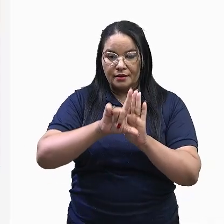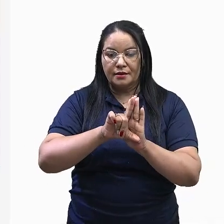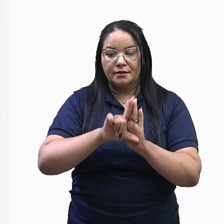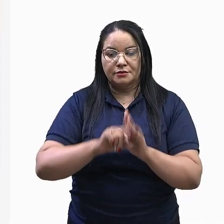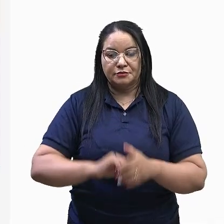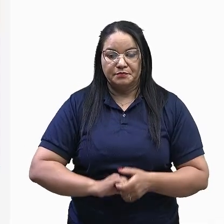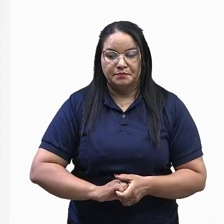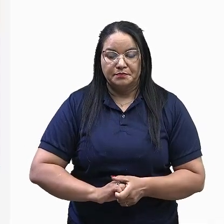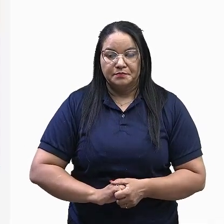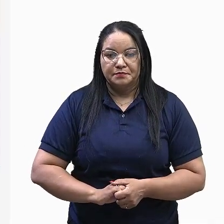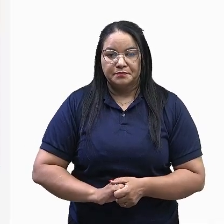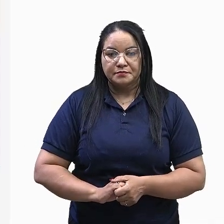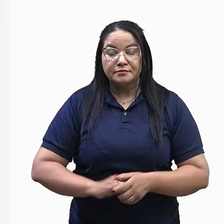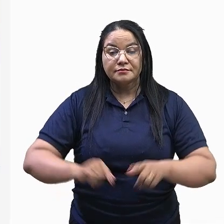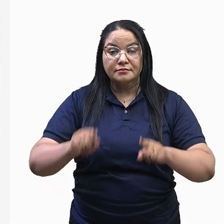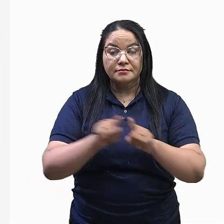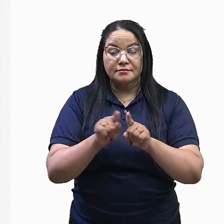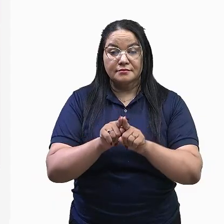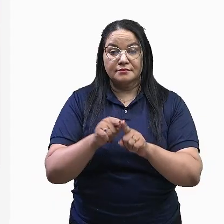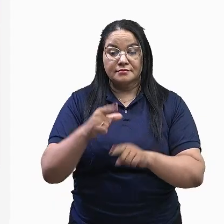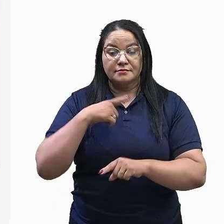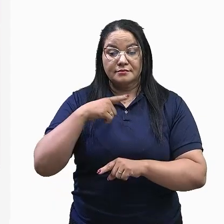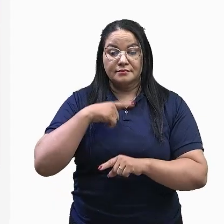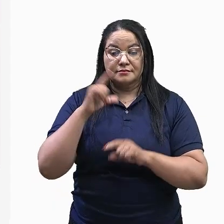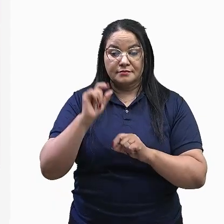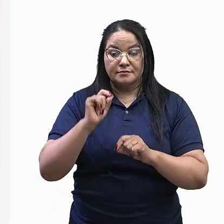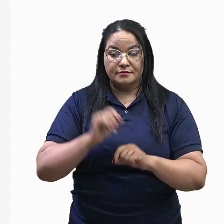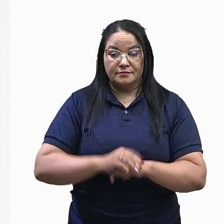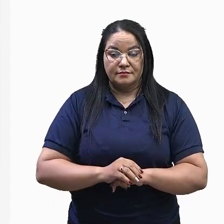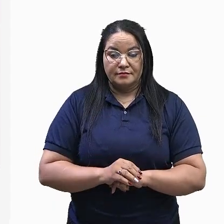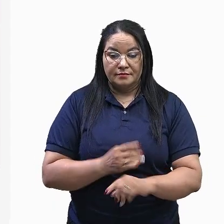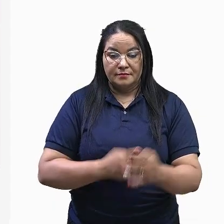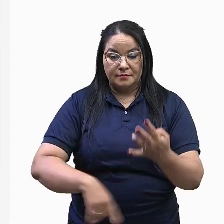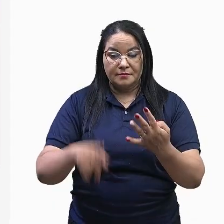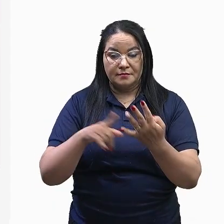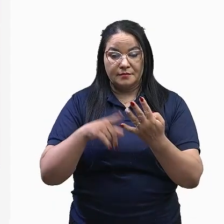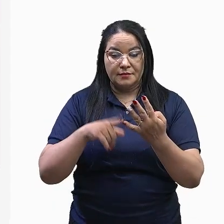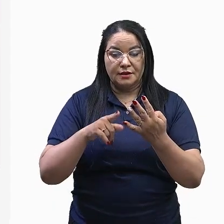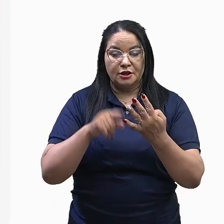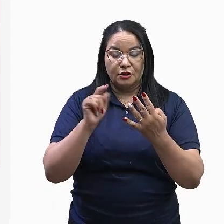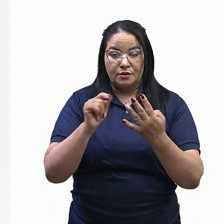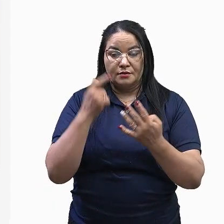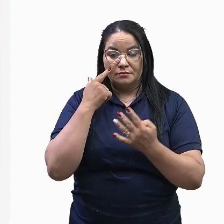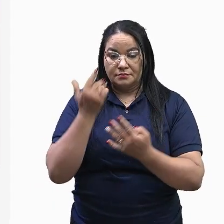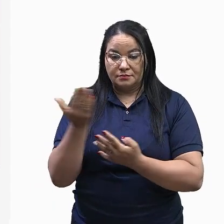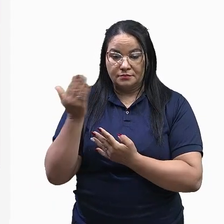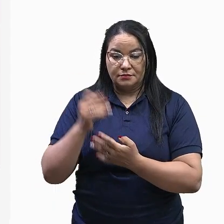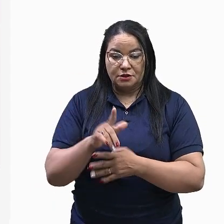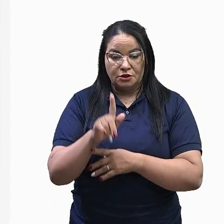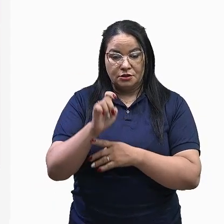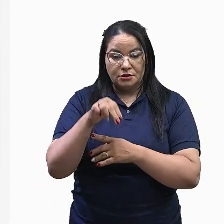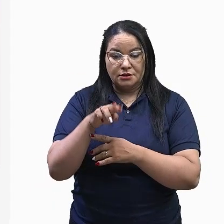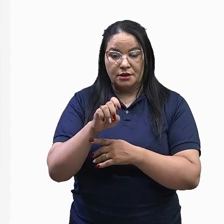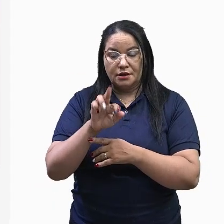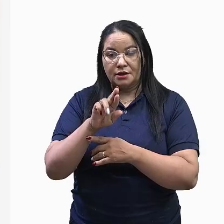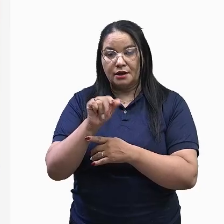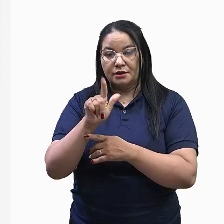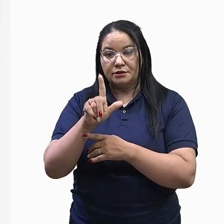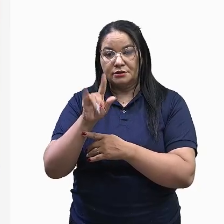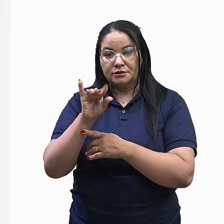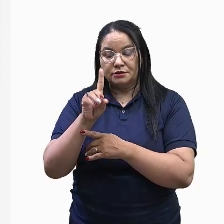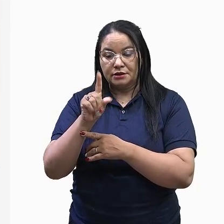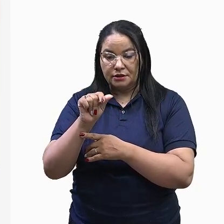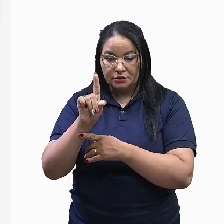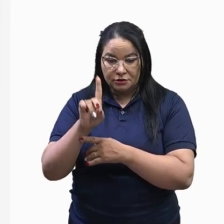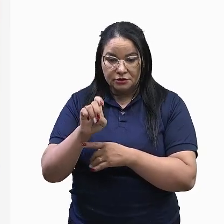e ele tem a generalidade e a abstração. As regras são formuladas